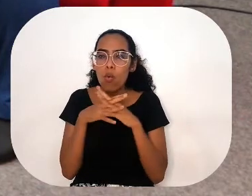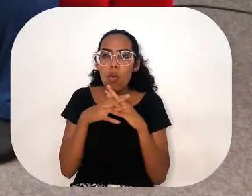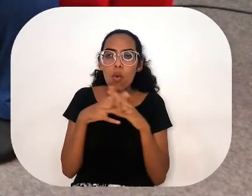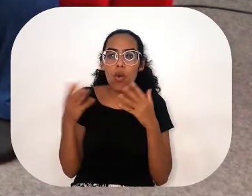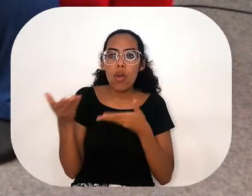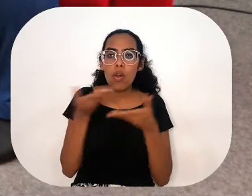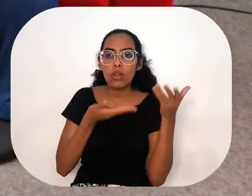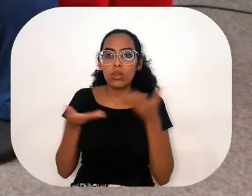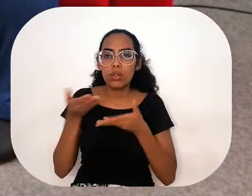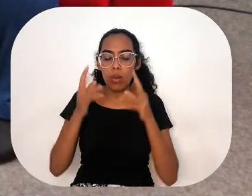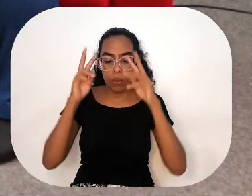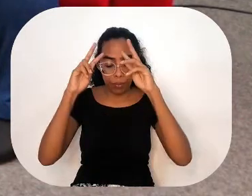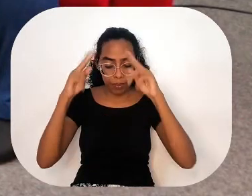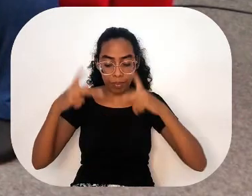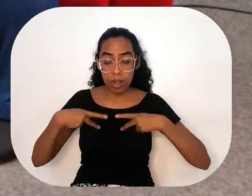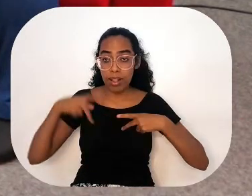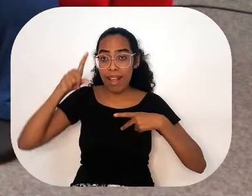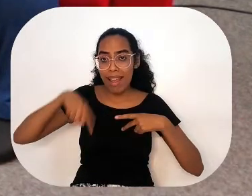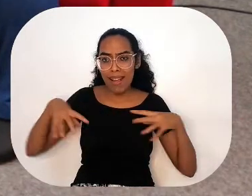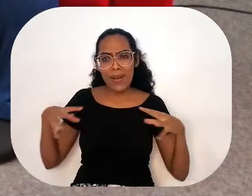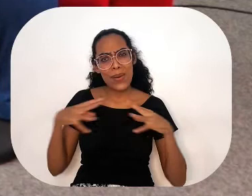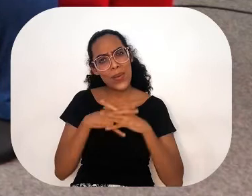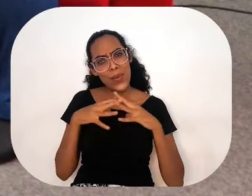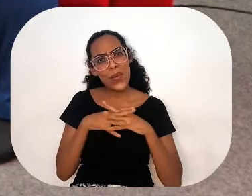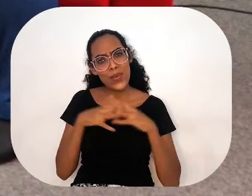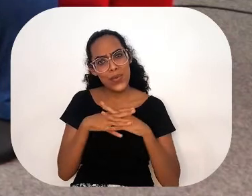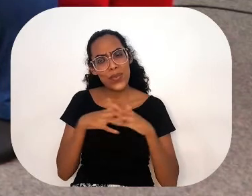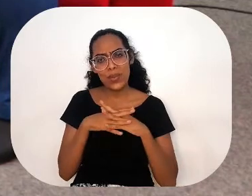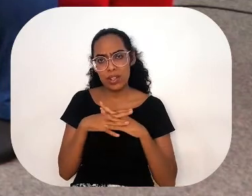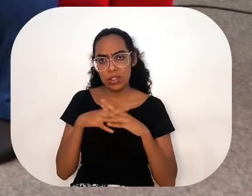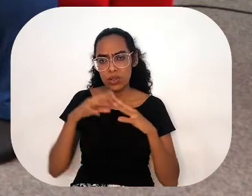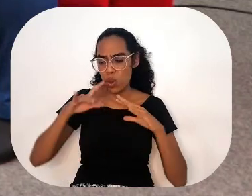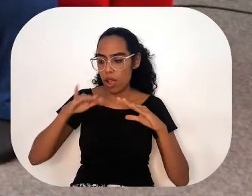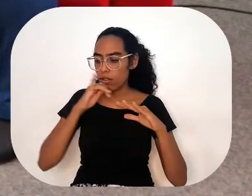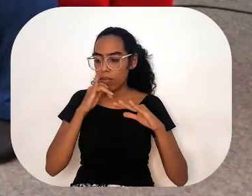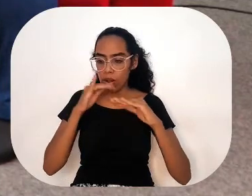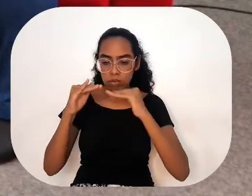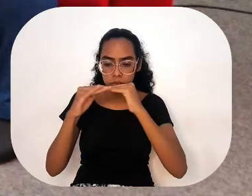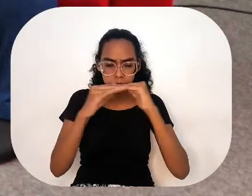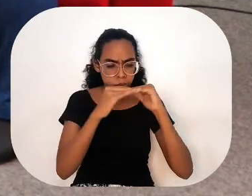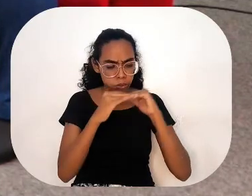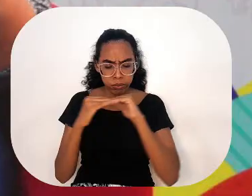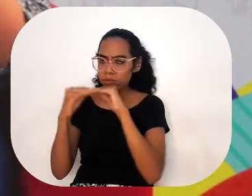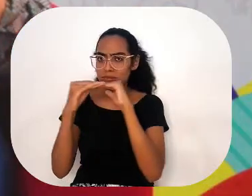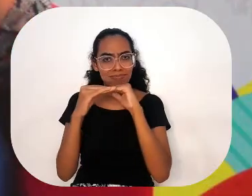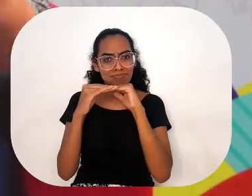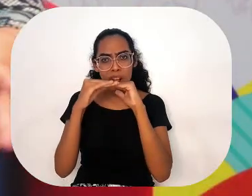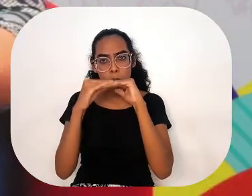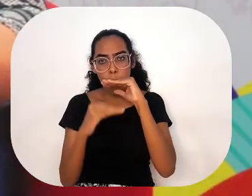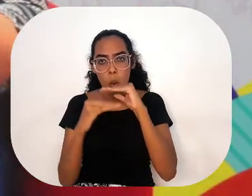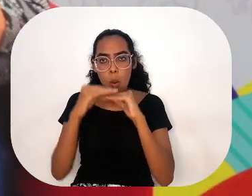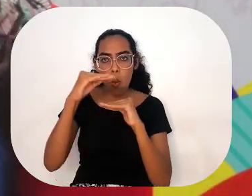entender que as relações humanas elas elas o access elas não são homogêneas elas não são